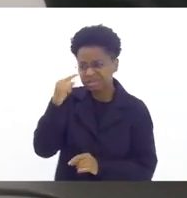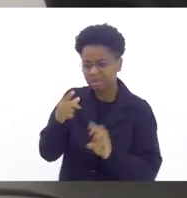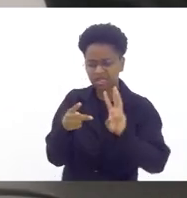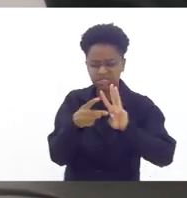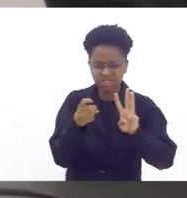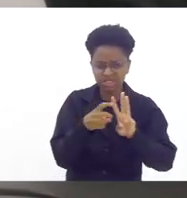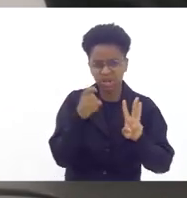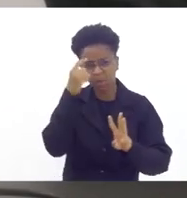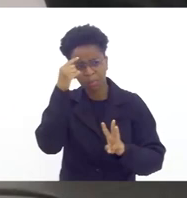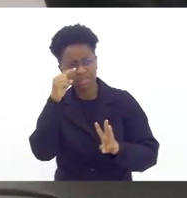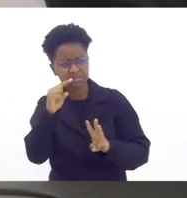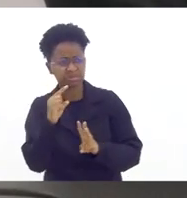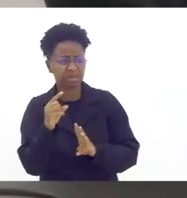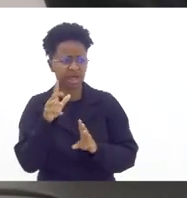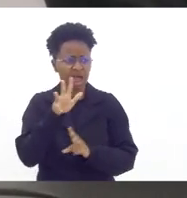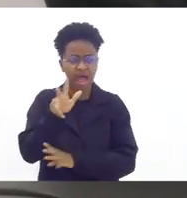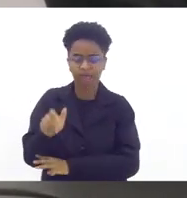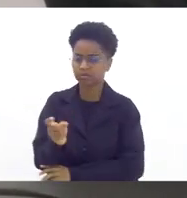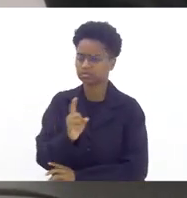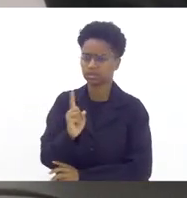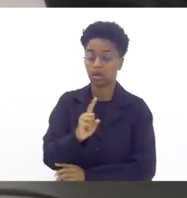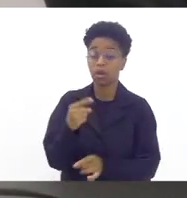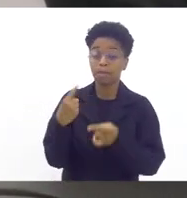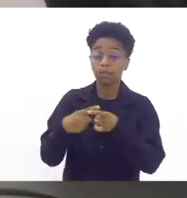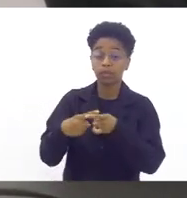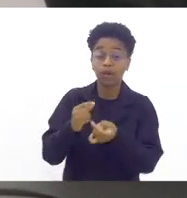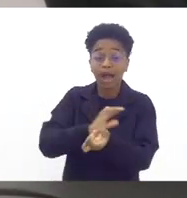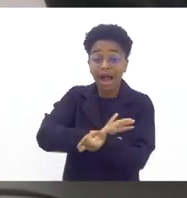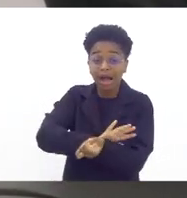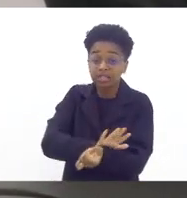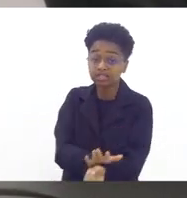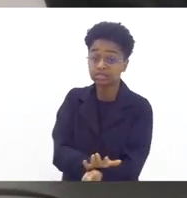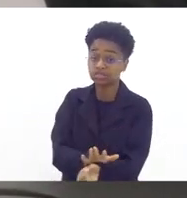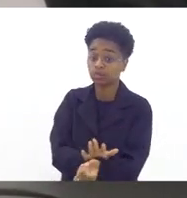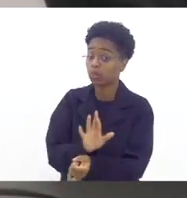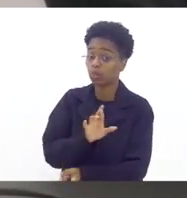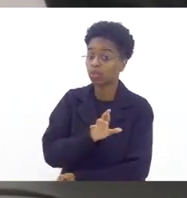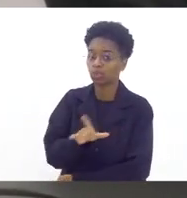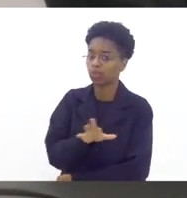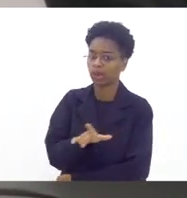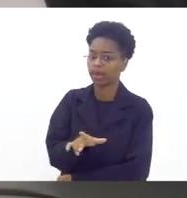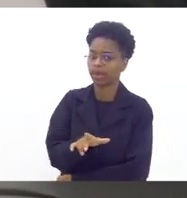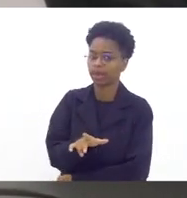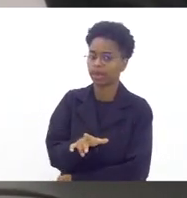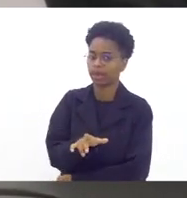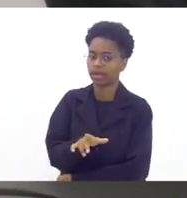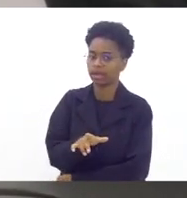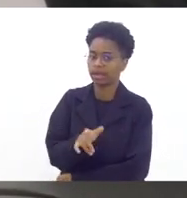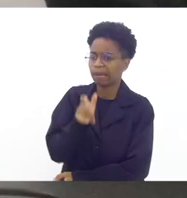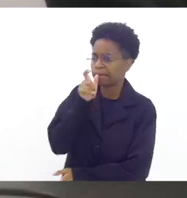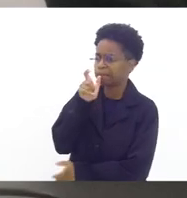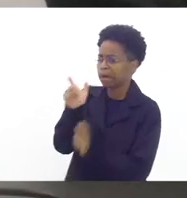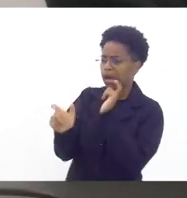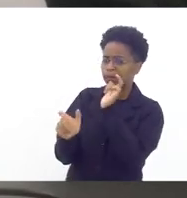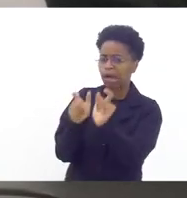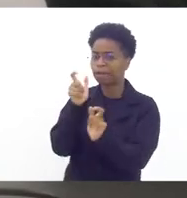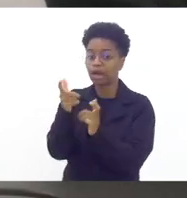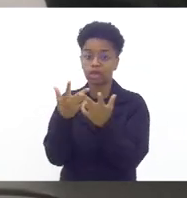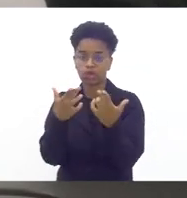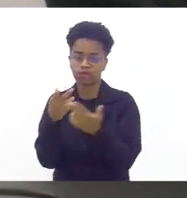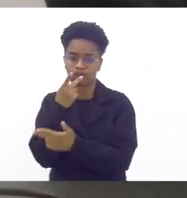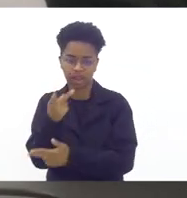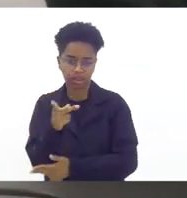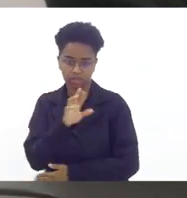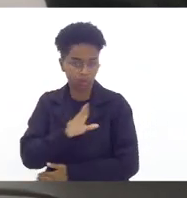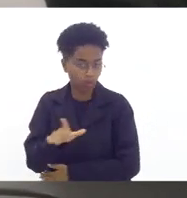semana de África, porque o racismo não é uma injúria racial como é colocado assim, a injúria